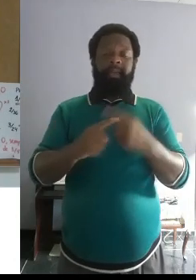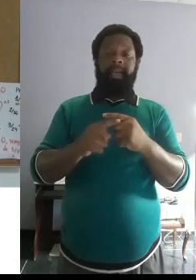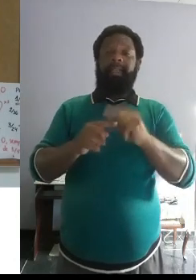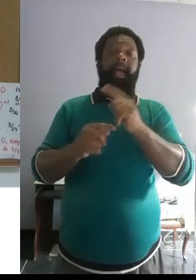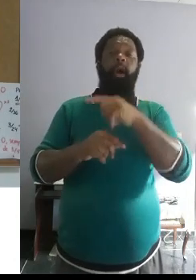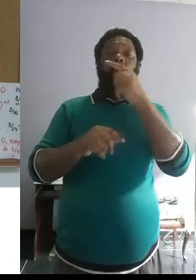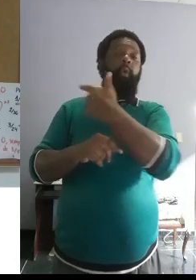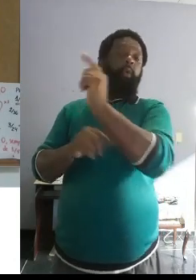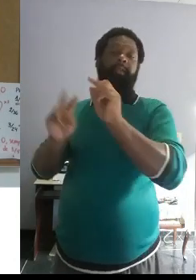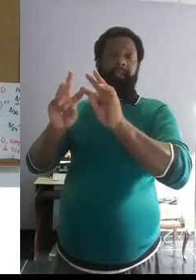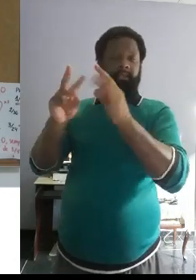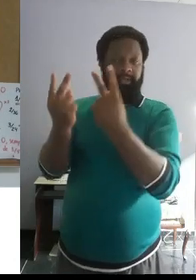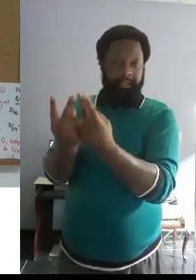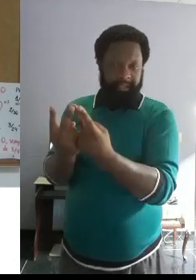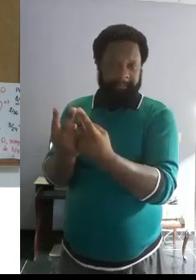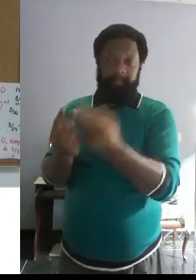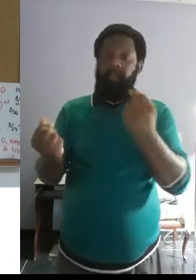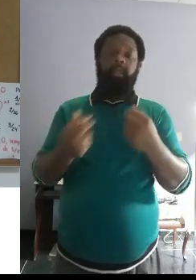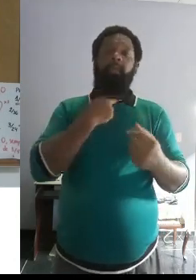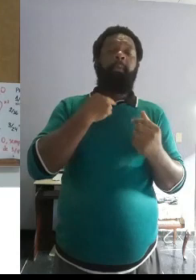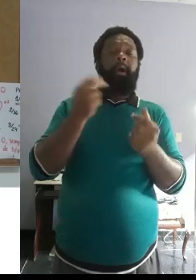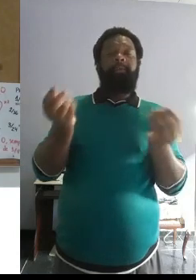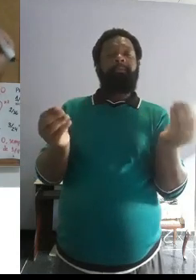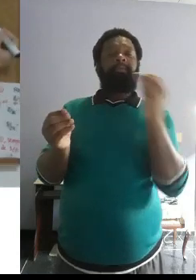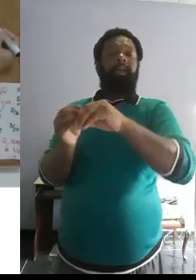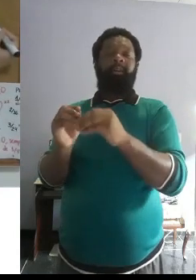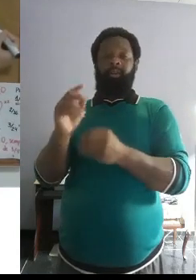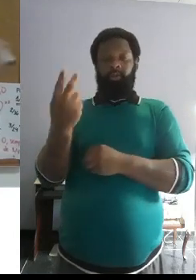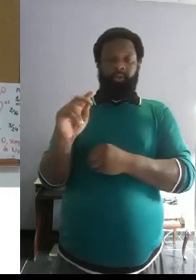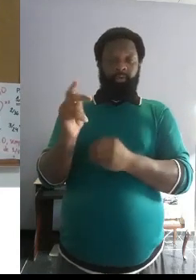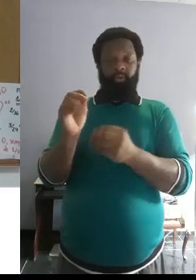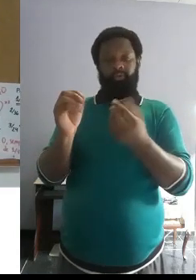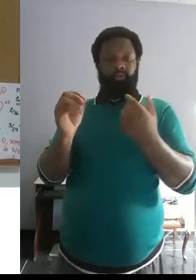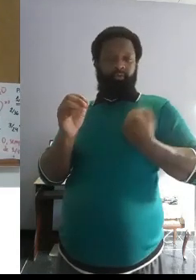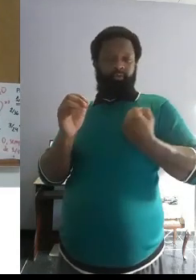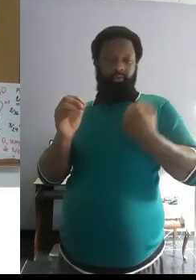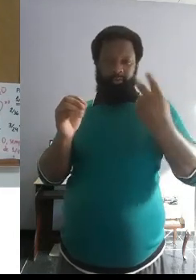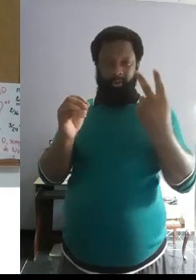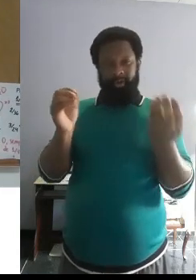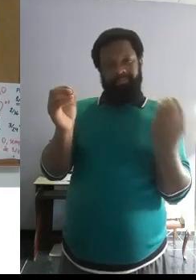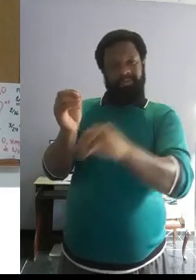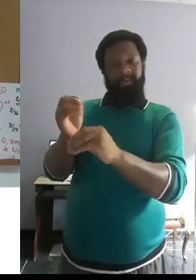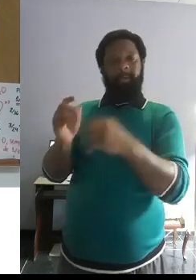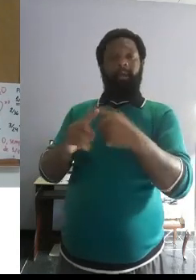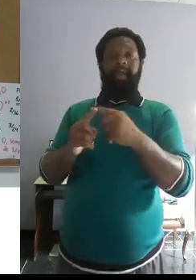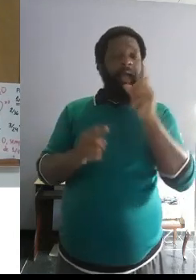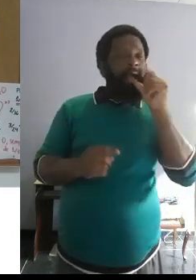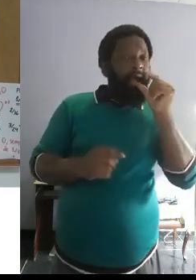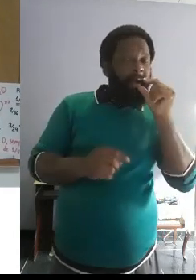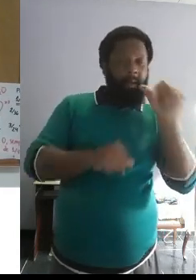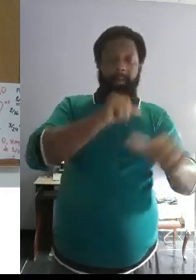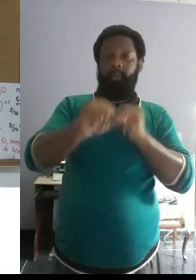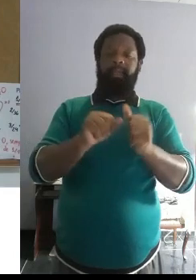uma outra substância. Então nós não podemos colocar, ó, um 2zinho aqui embaixo, porque aí ao invés de água, nós vamos formar